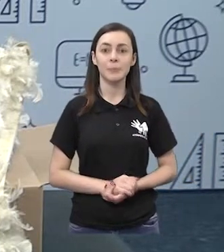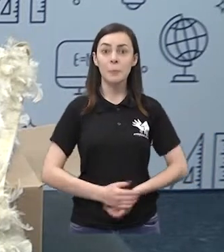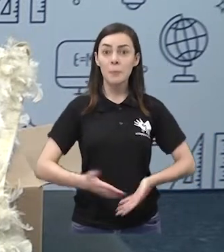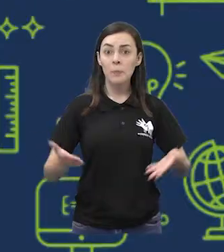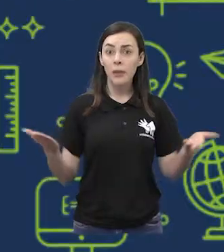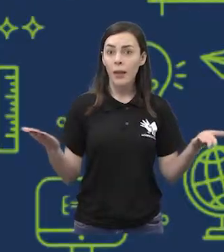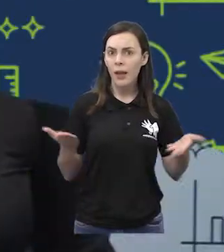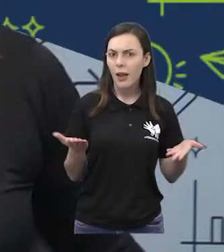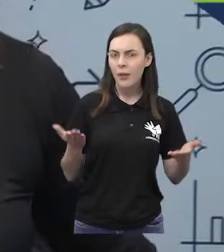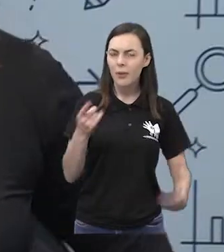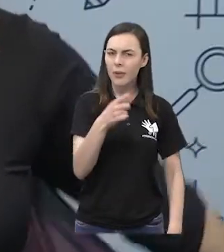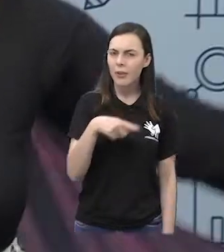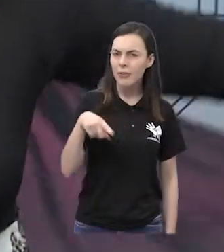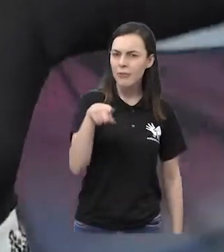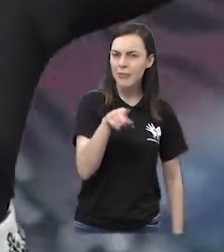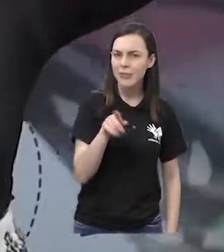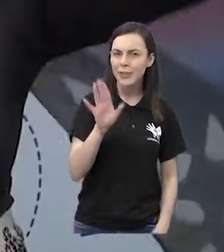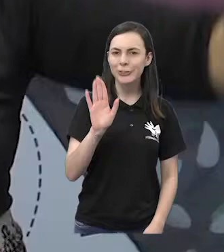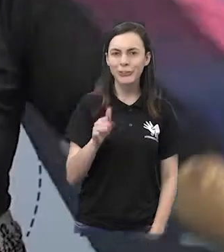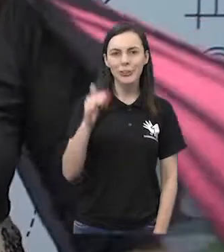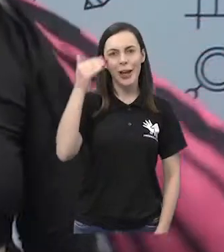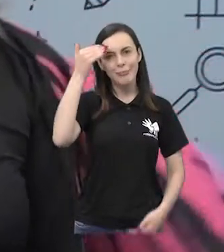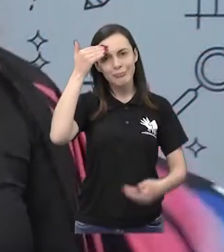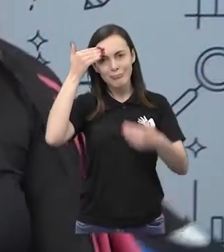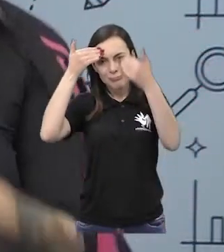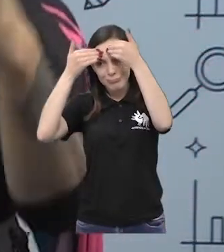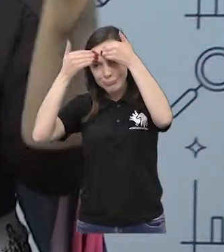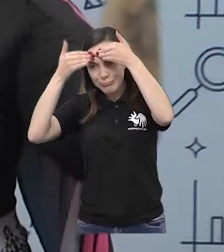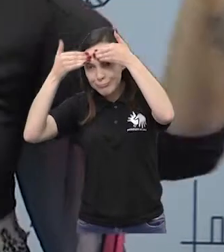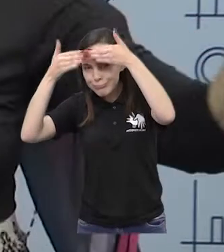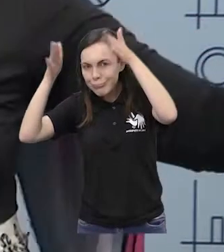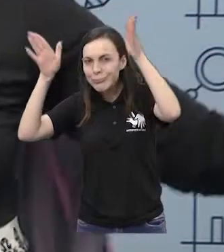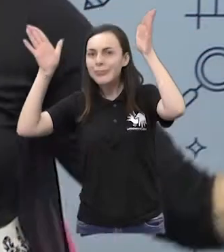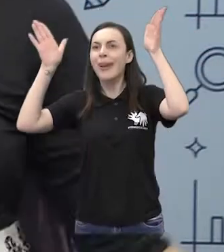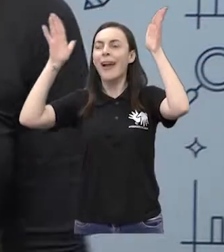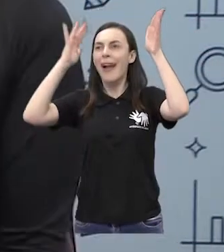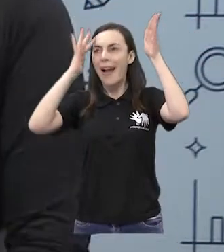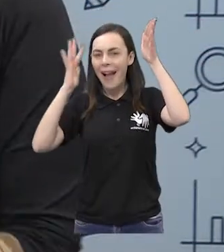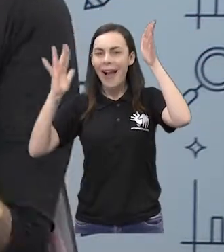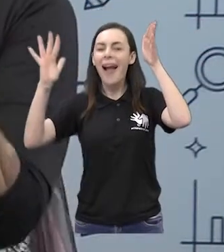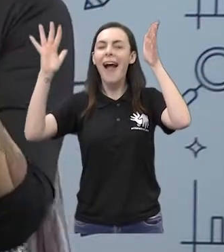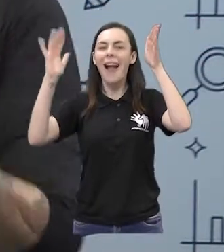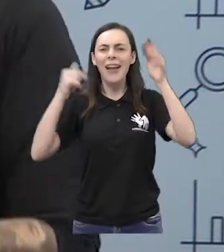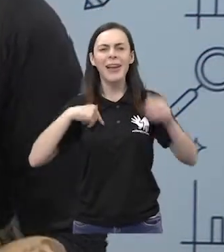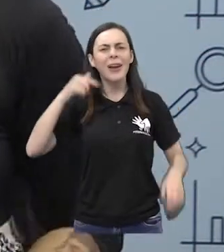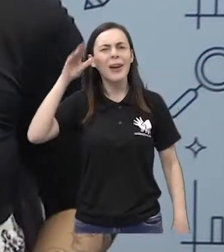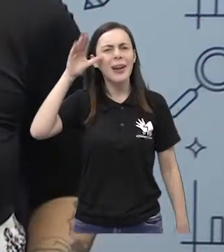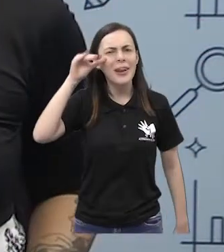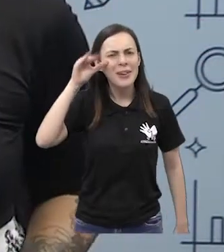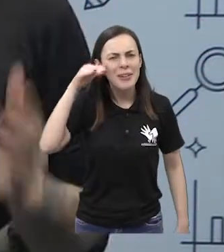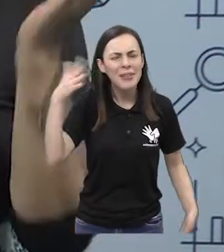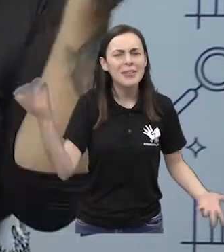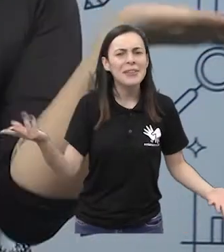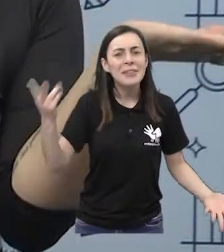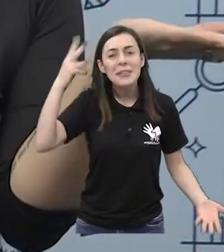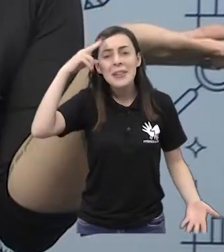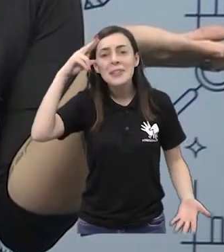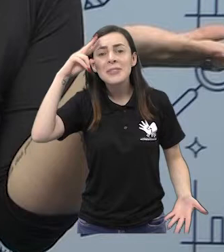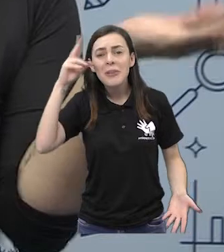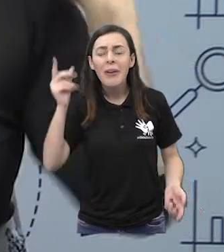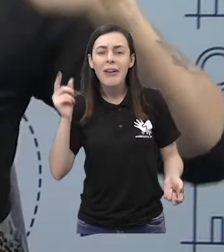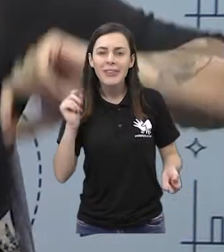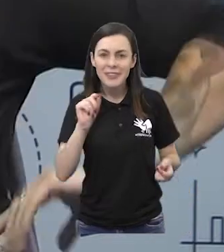procura agora que vocês já estão com as asas abertas da Imaginação quero saber e a